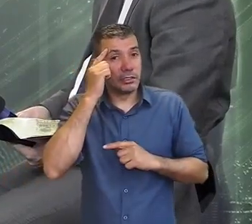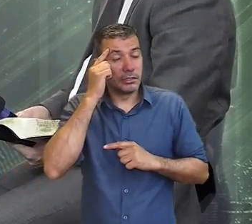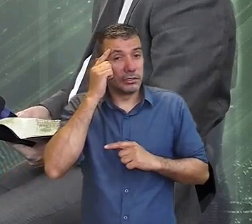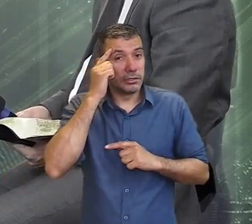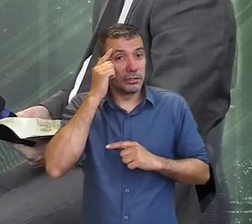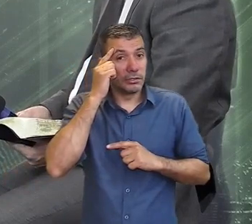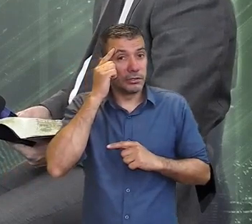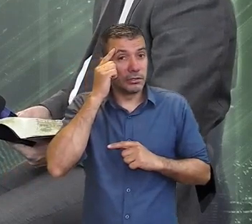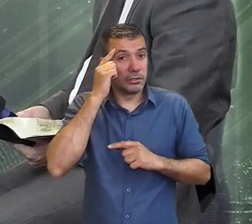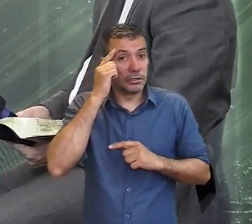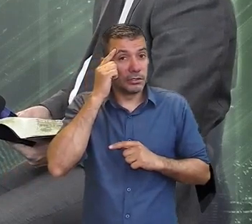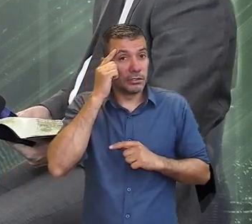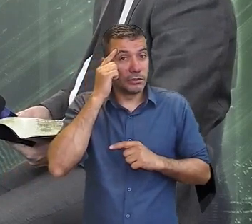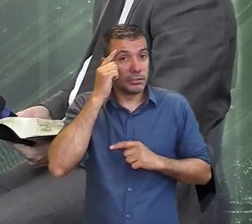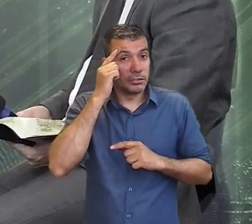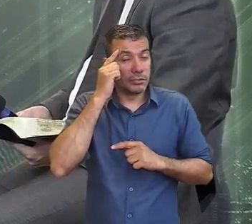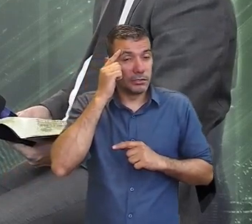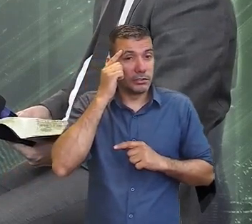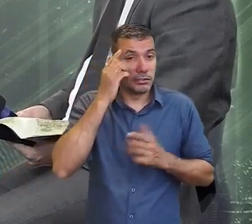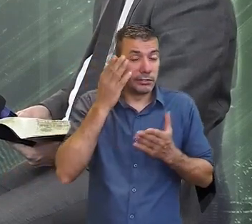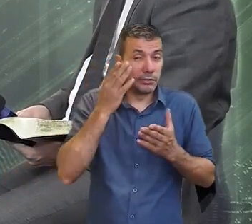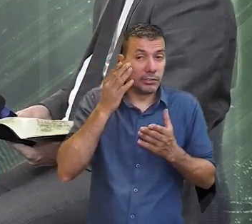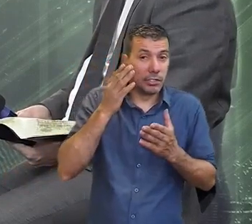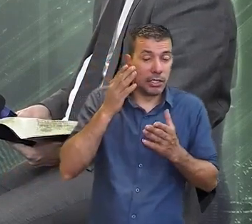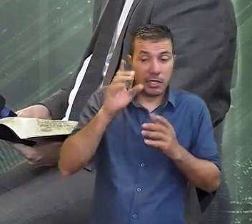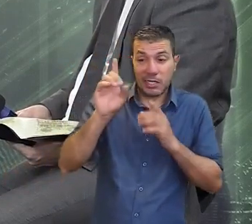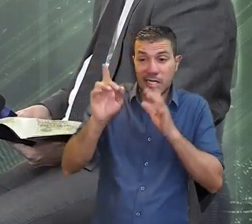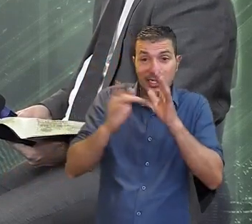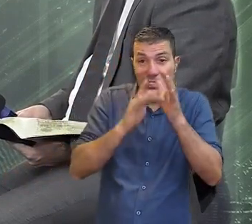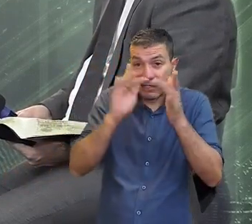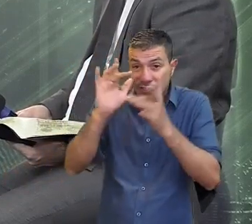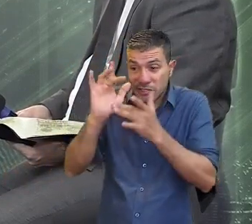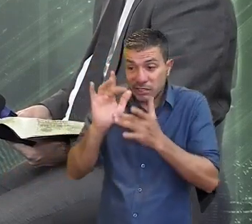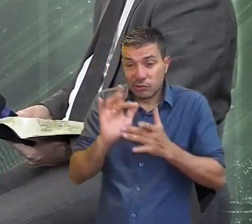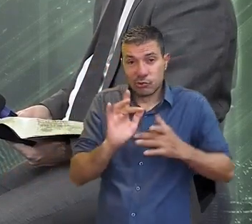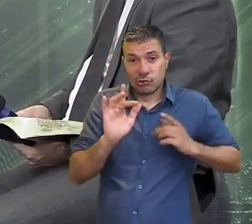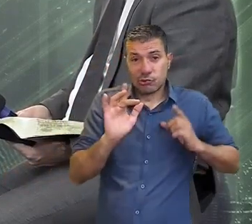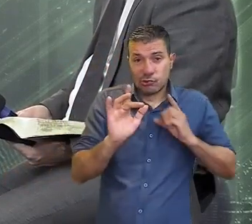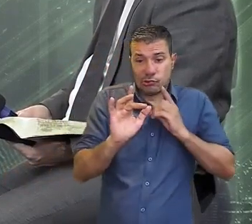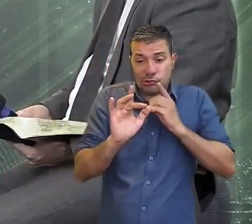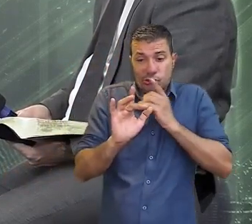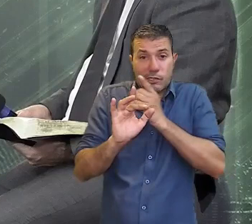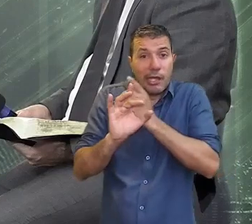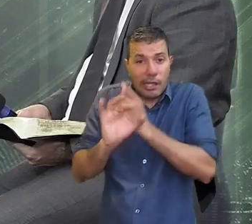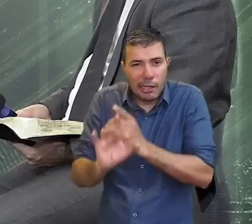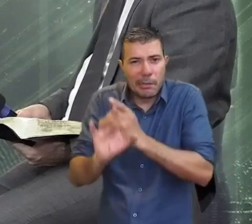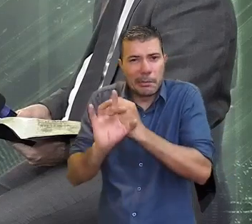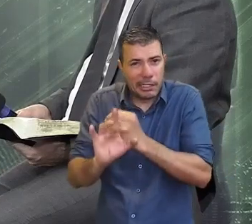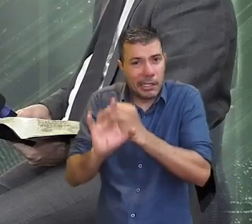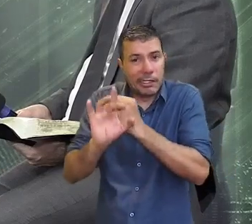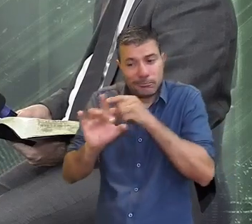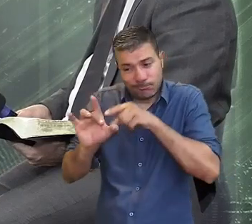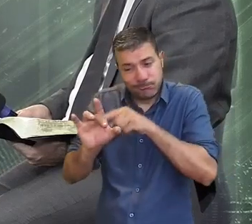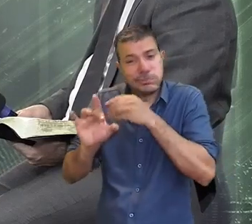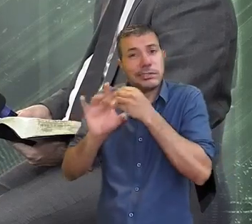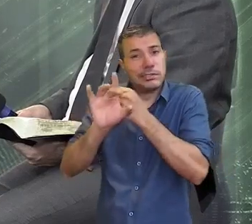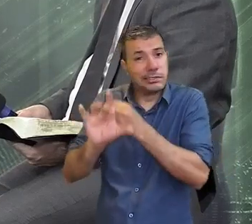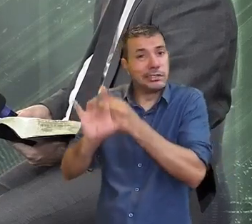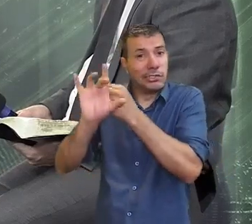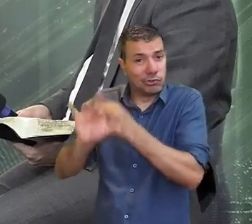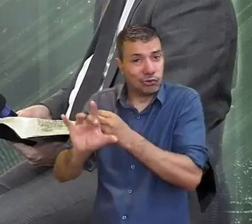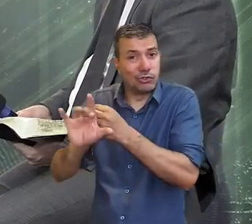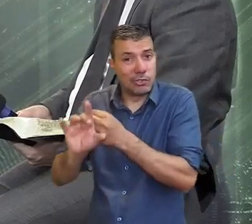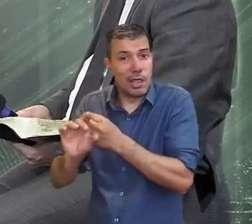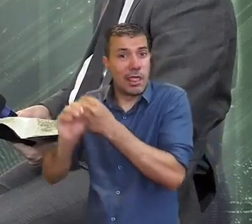pecados. Na realidade, o portador dos pecados é Jesus, né? Sim. Ele Sim. vai pagar pelos pecados que ele levou os outros a cometer, mas o portador dos pecados